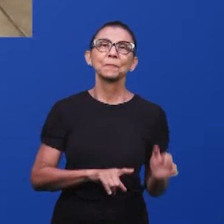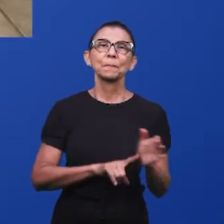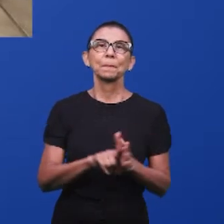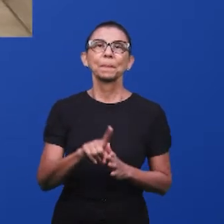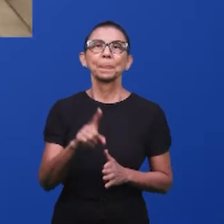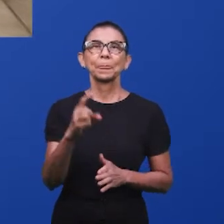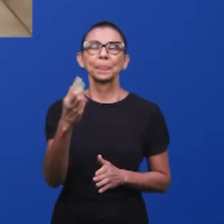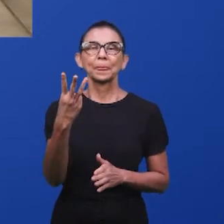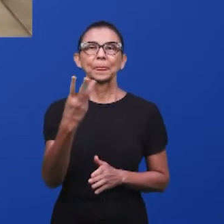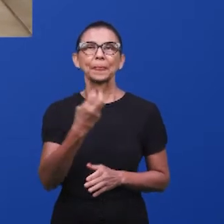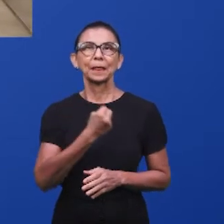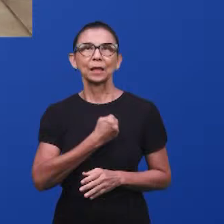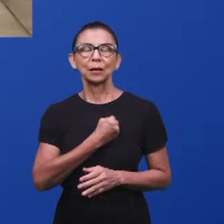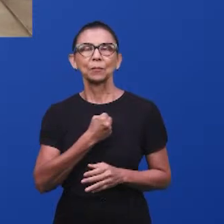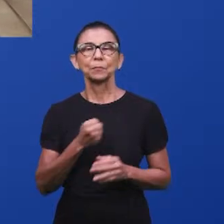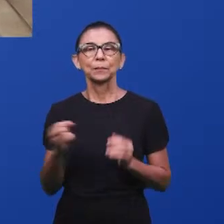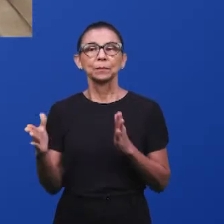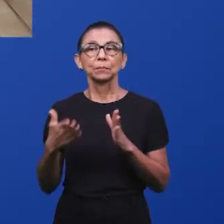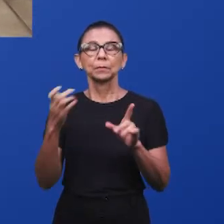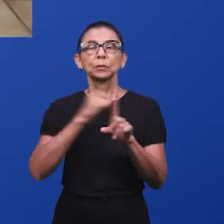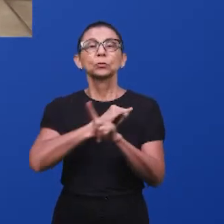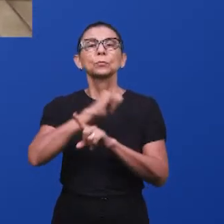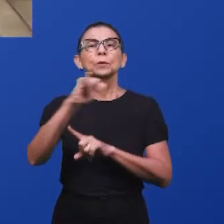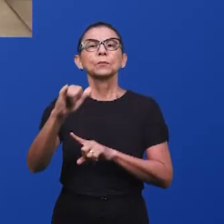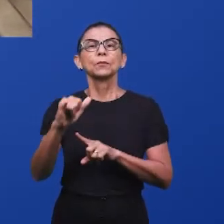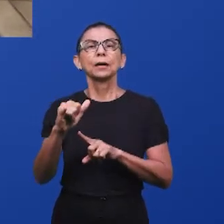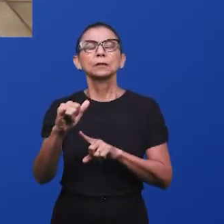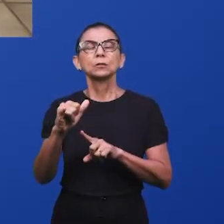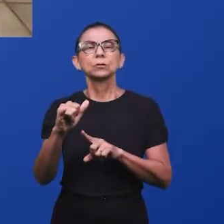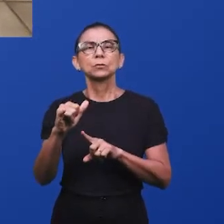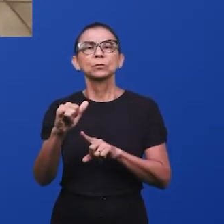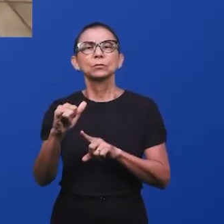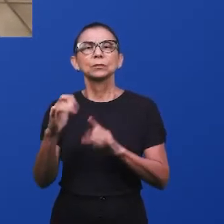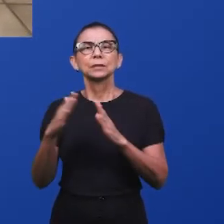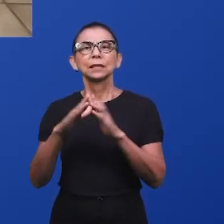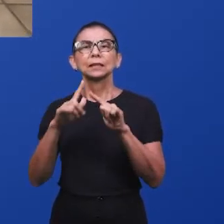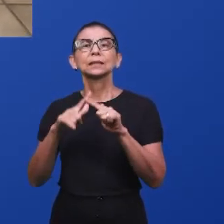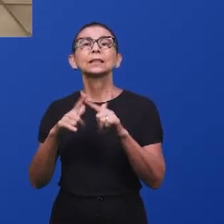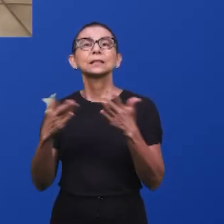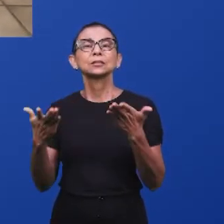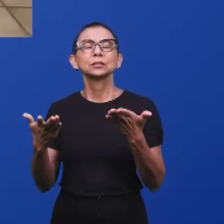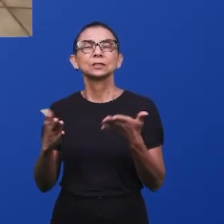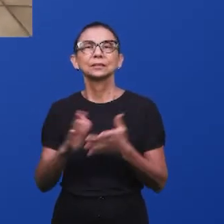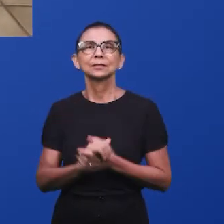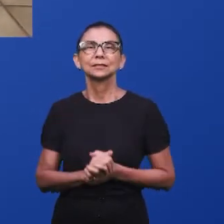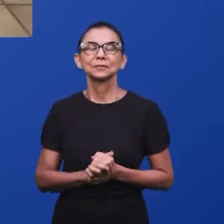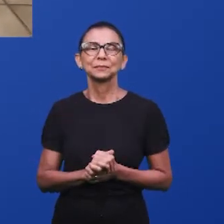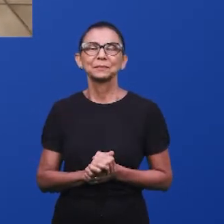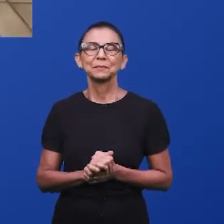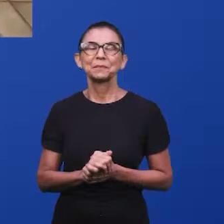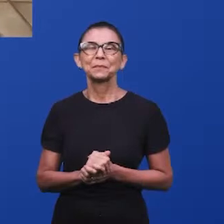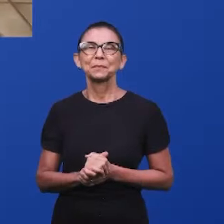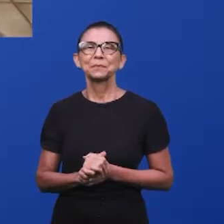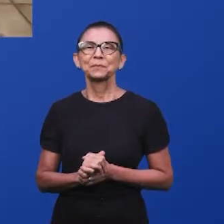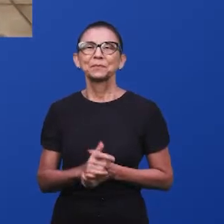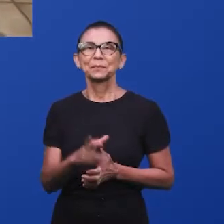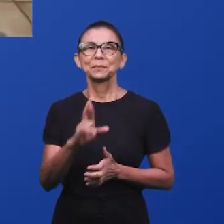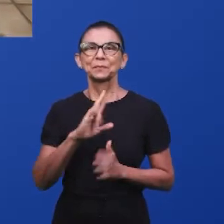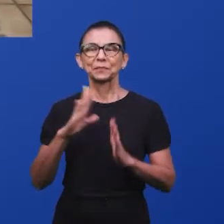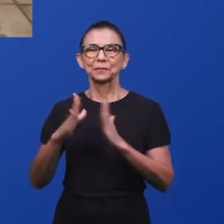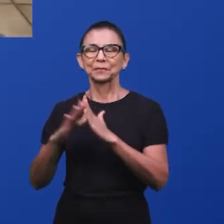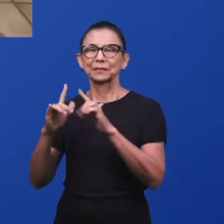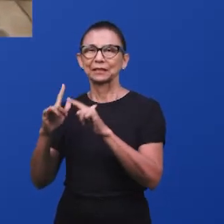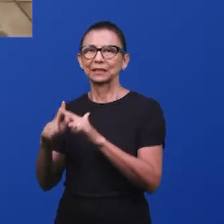Amém! Na pergunta número 3, identifique o momento profético que a igreja vive hoje. A